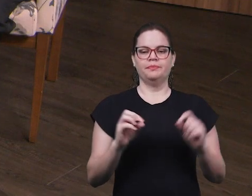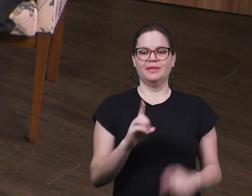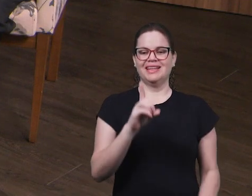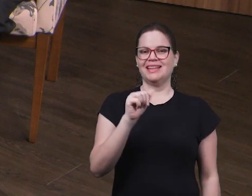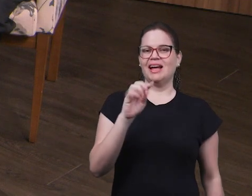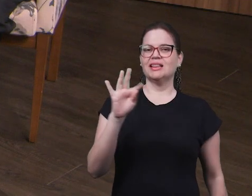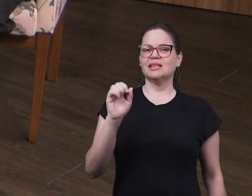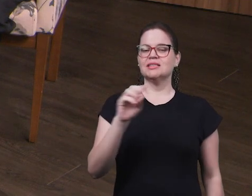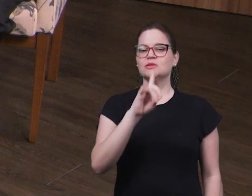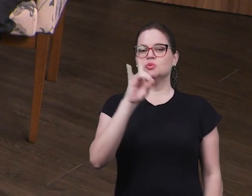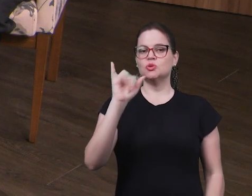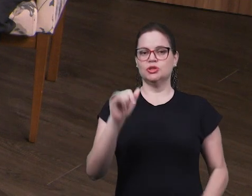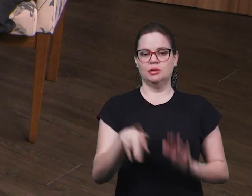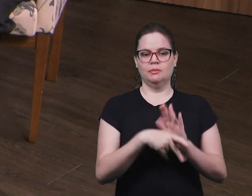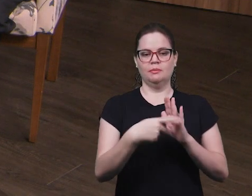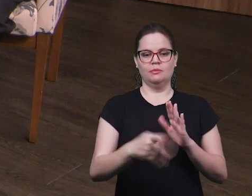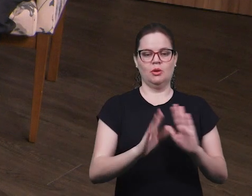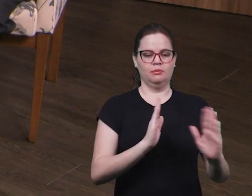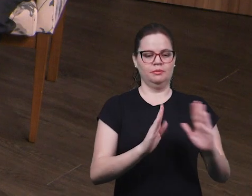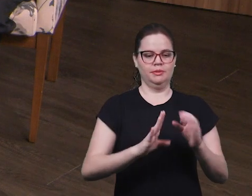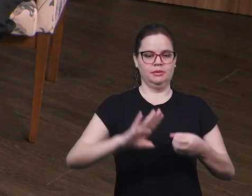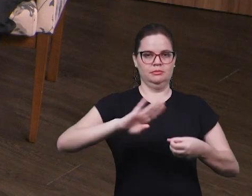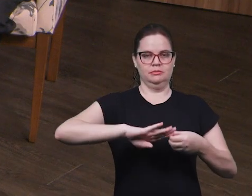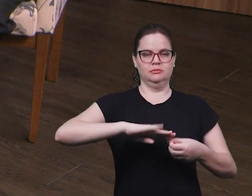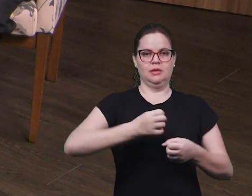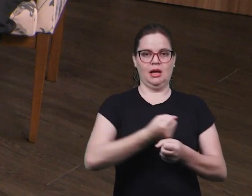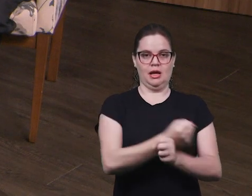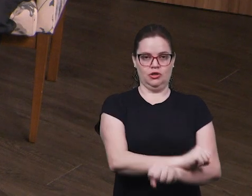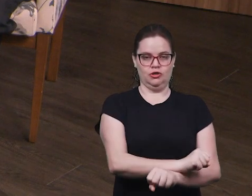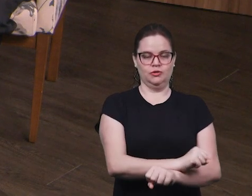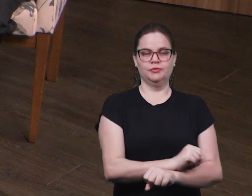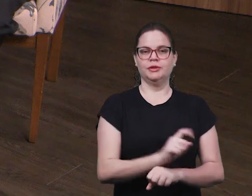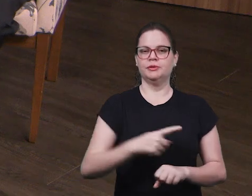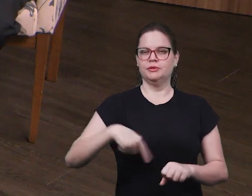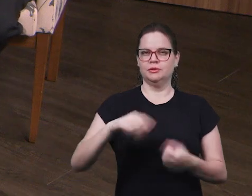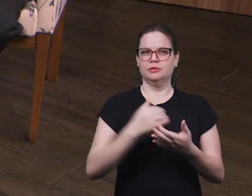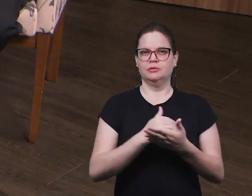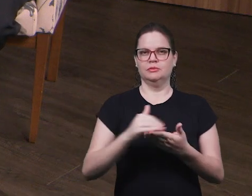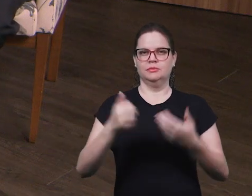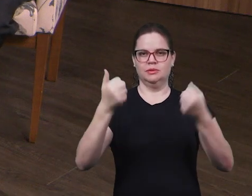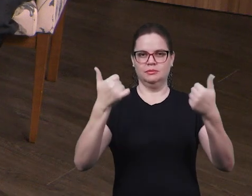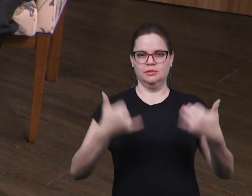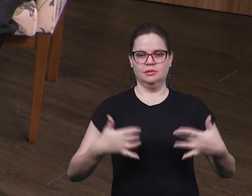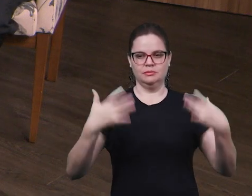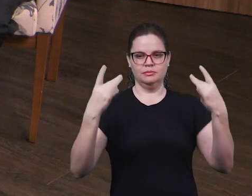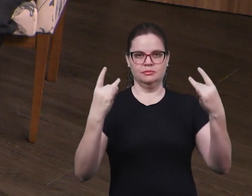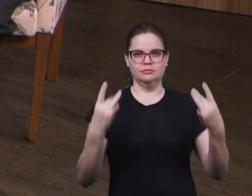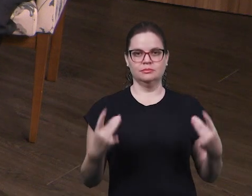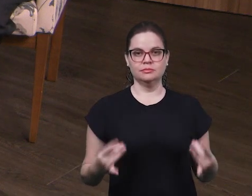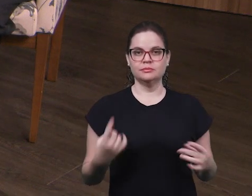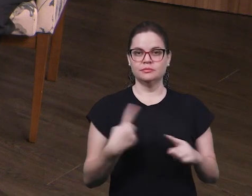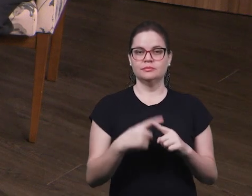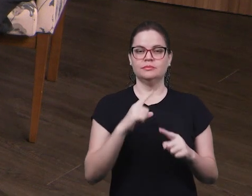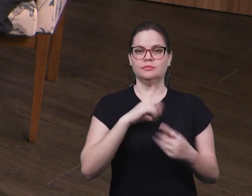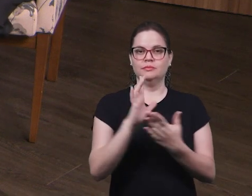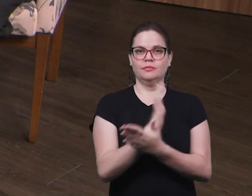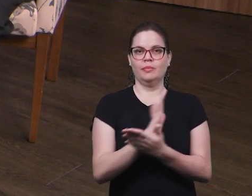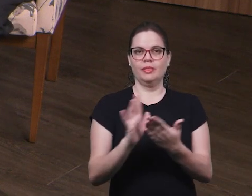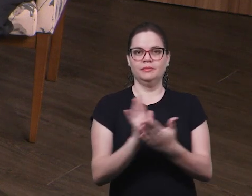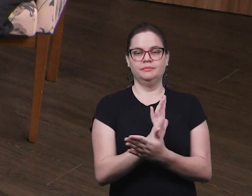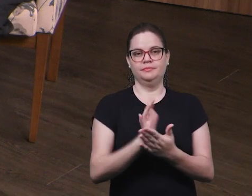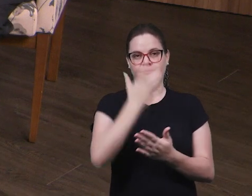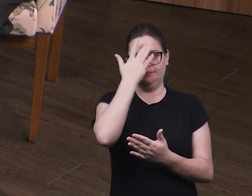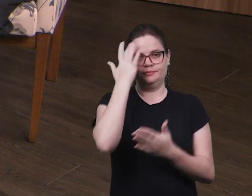do cativeiro, não é? Nós estamos entrando nesses detalhes porque alguns